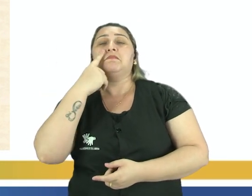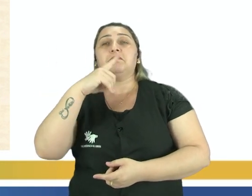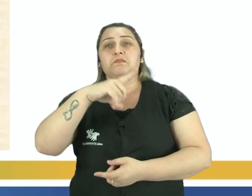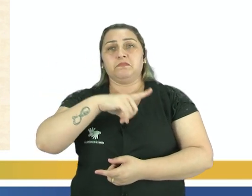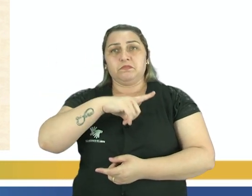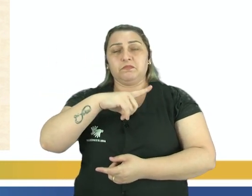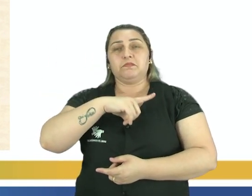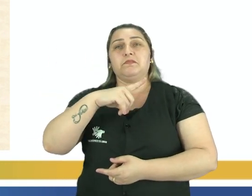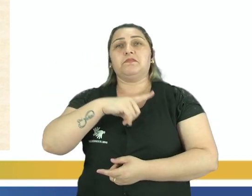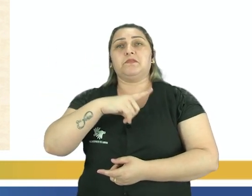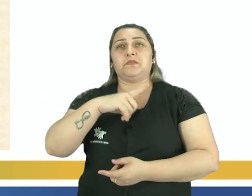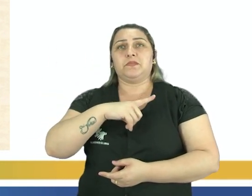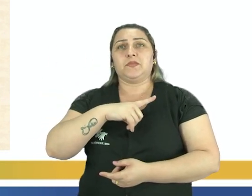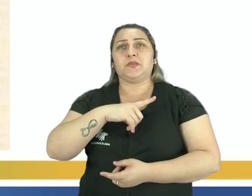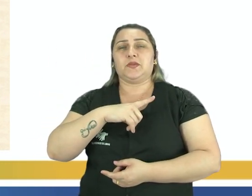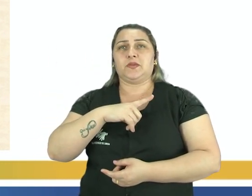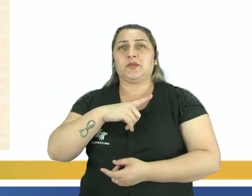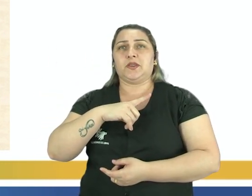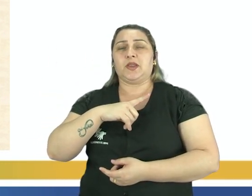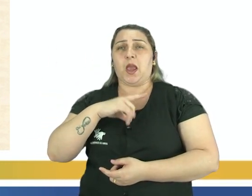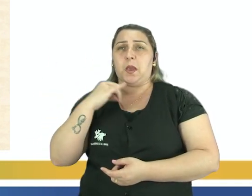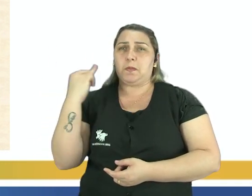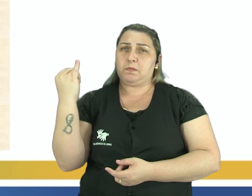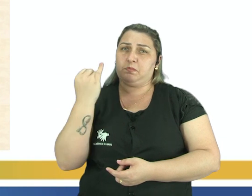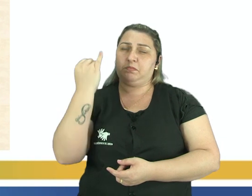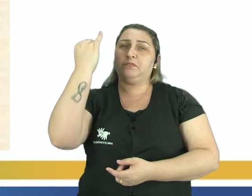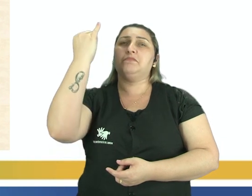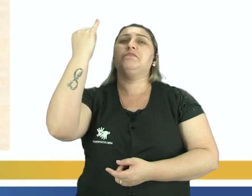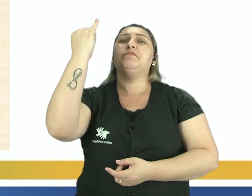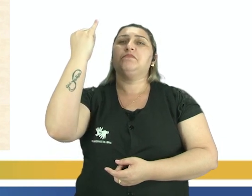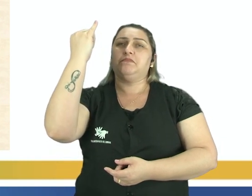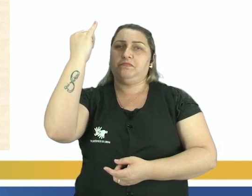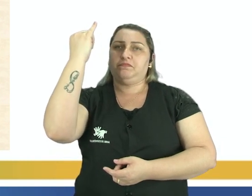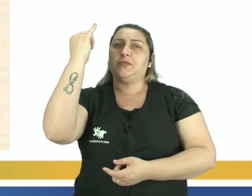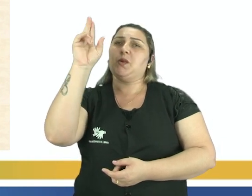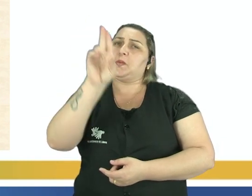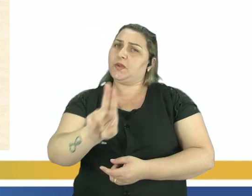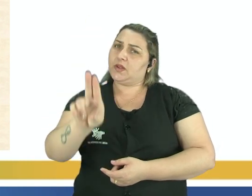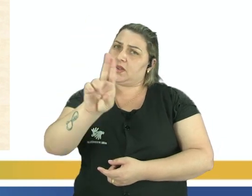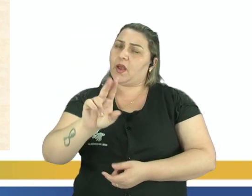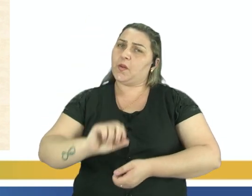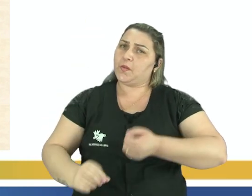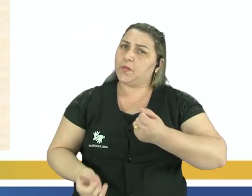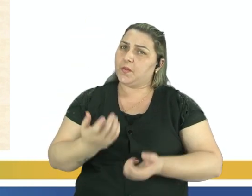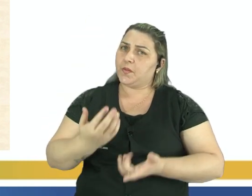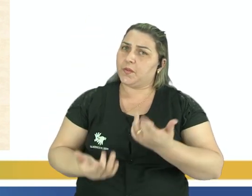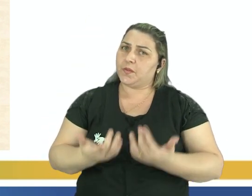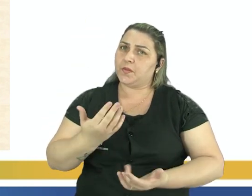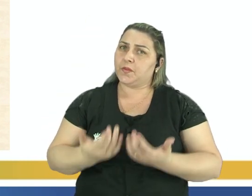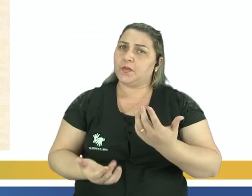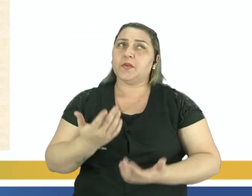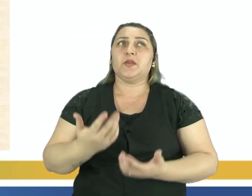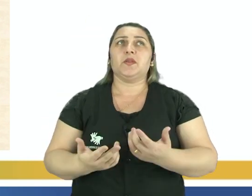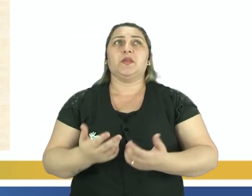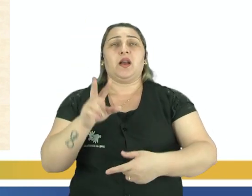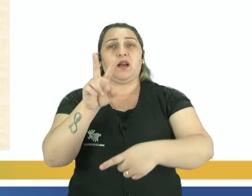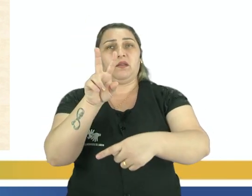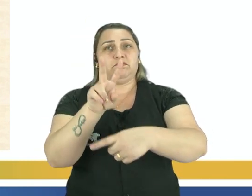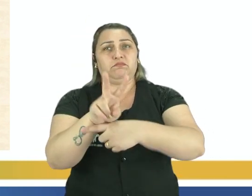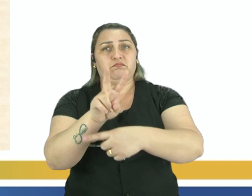ter, né, uma grande, né, digamos, um grande horizonte de utilidades entre a